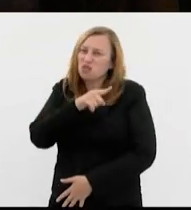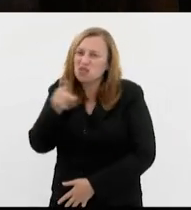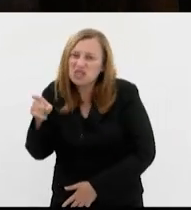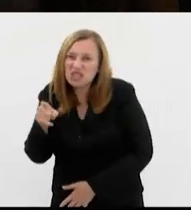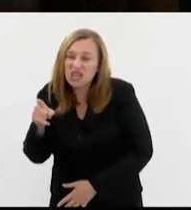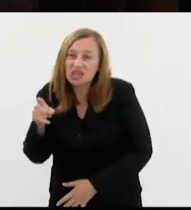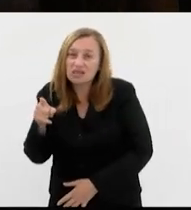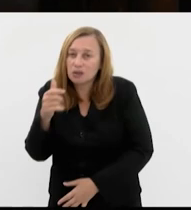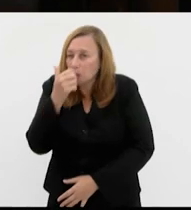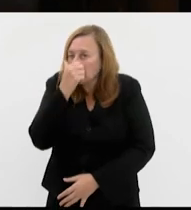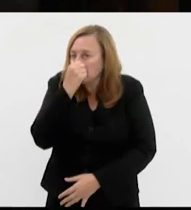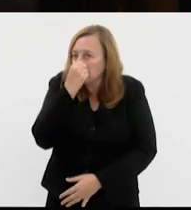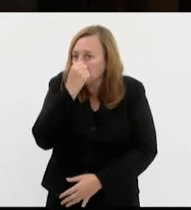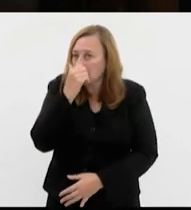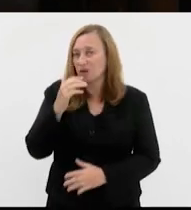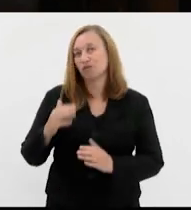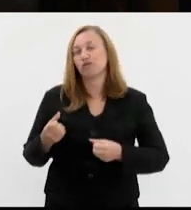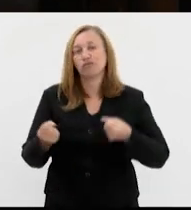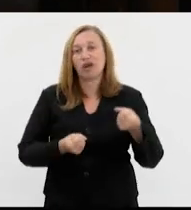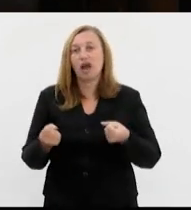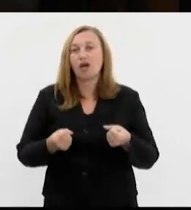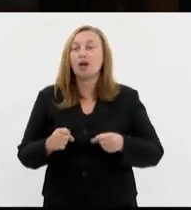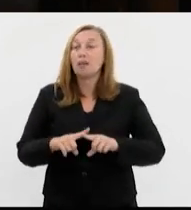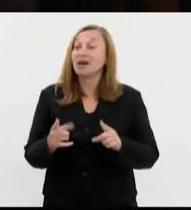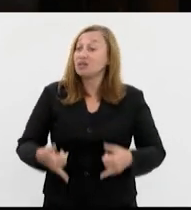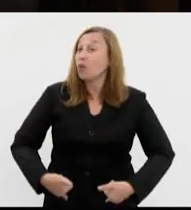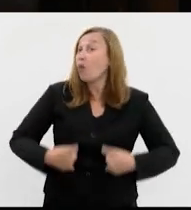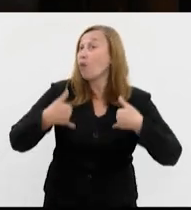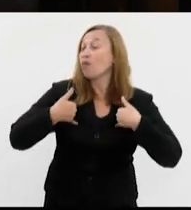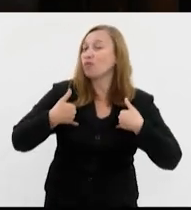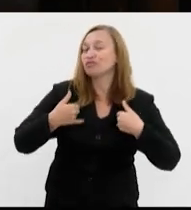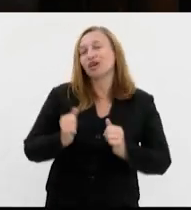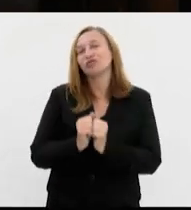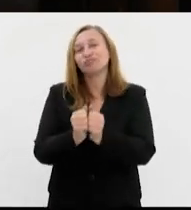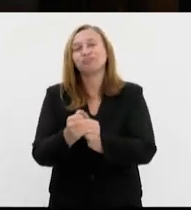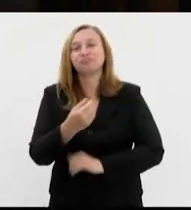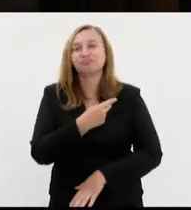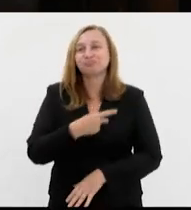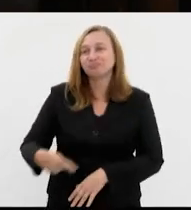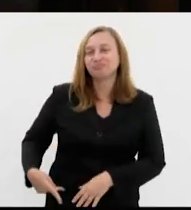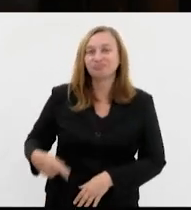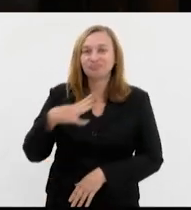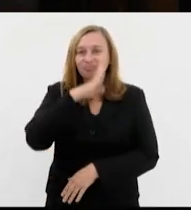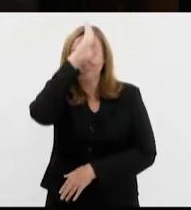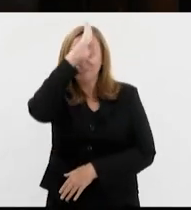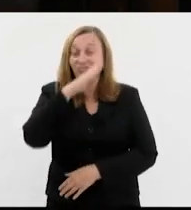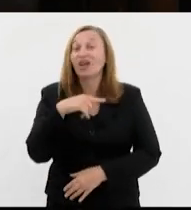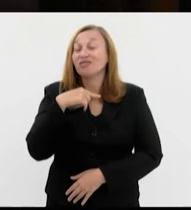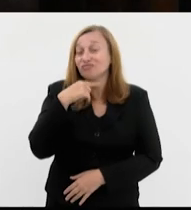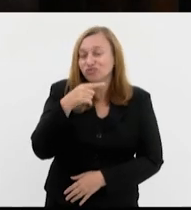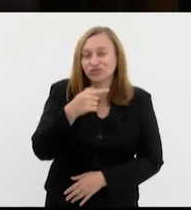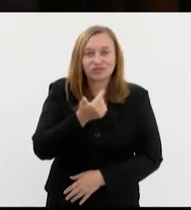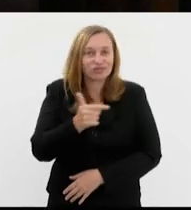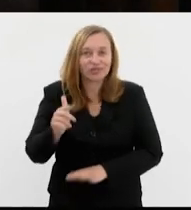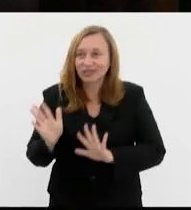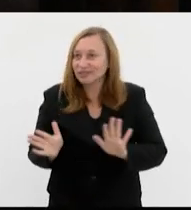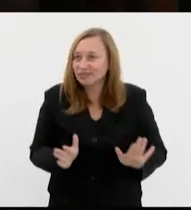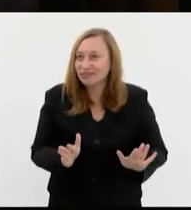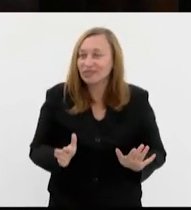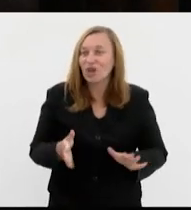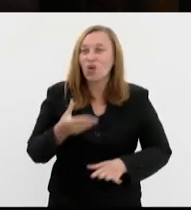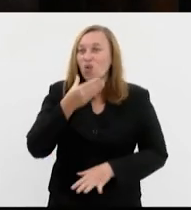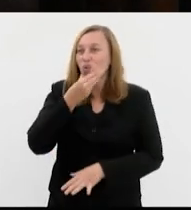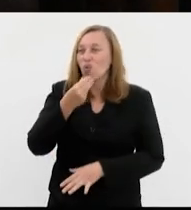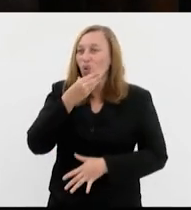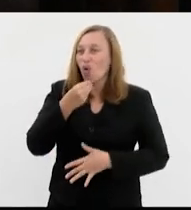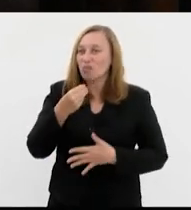nada. Agora, dizer que é uma honra muito grande caminhar ao lado do presidente Bolsonaro, sem dúvida nenhuma, o cara que estava lá de